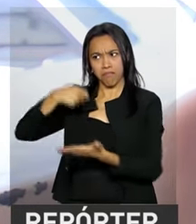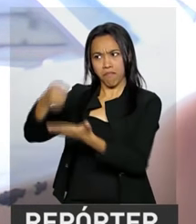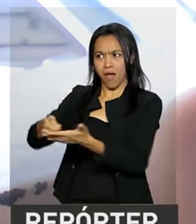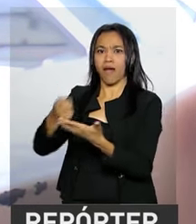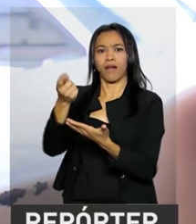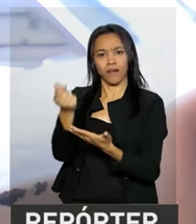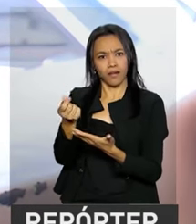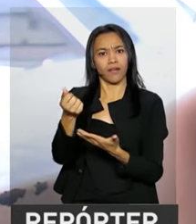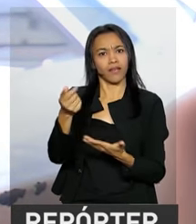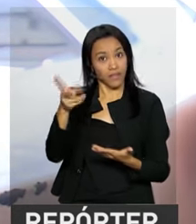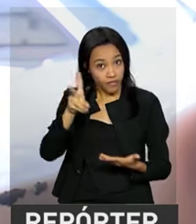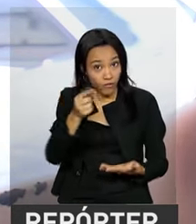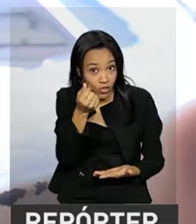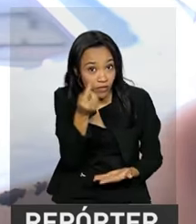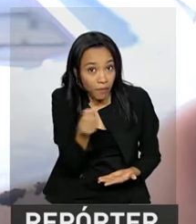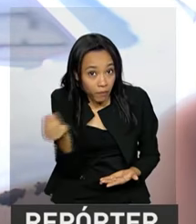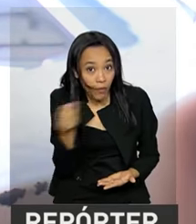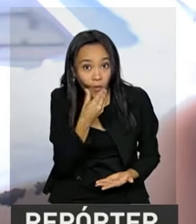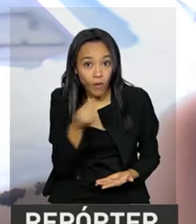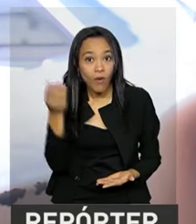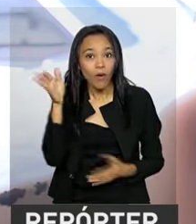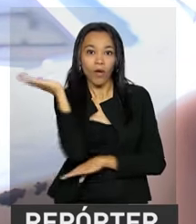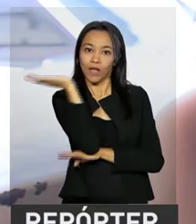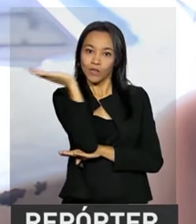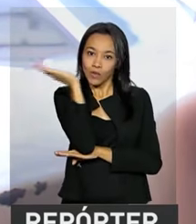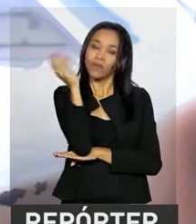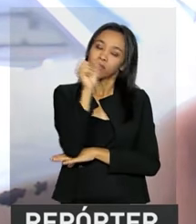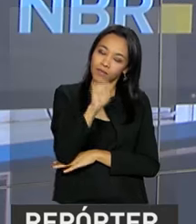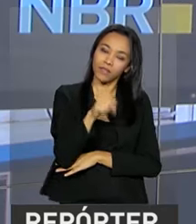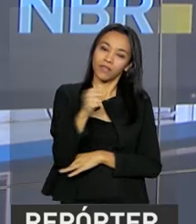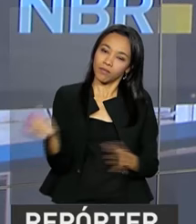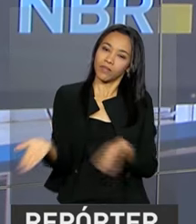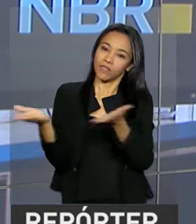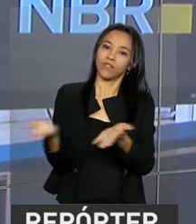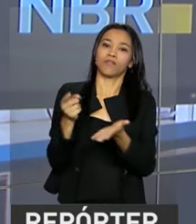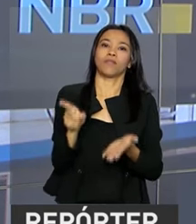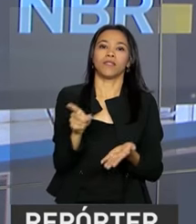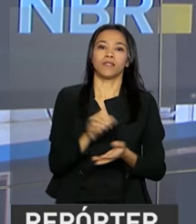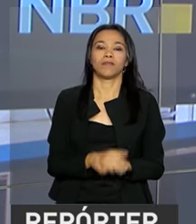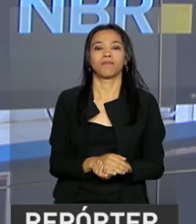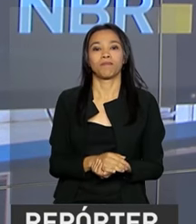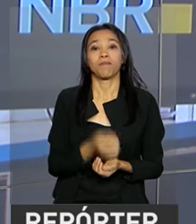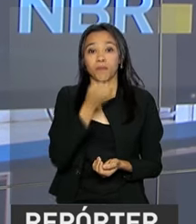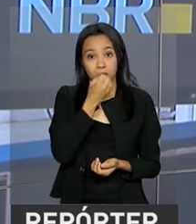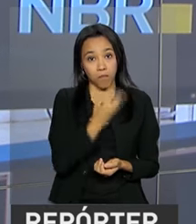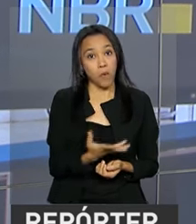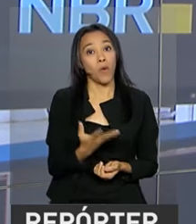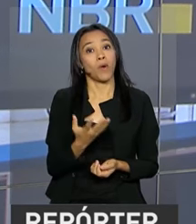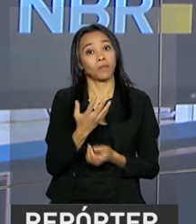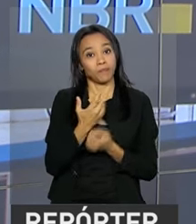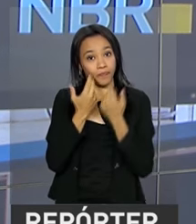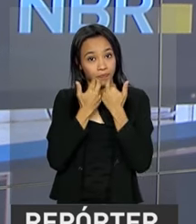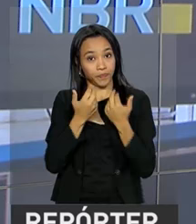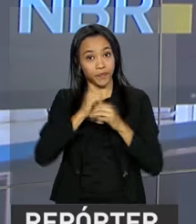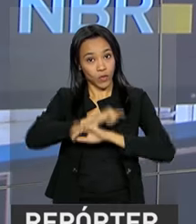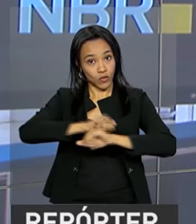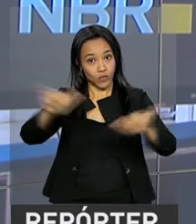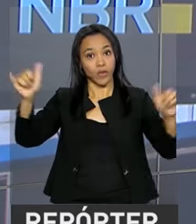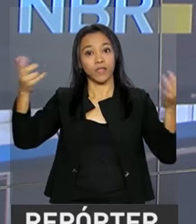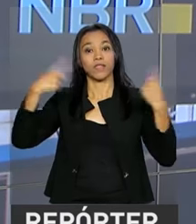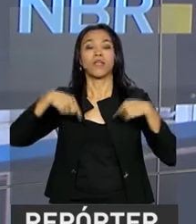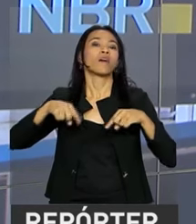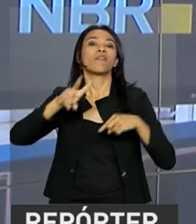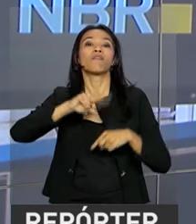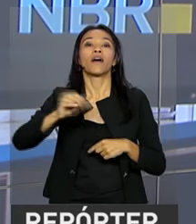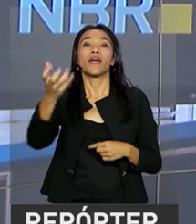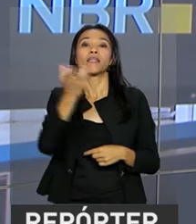serviço e sabem que vai para o garçom, pode servir como incentivo, sim. Boa notícia para os consumidores. Os consumidores vão receber